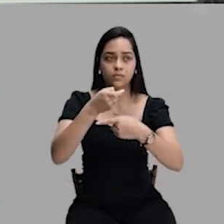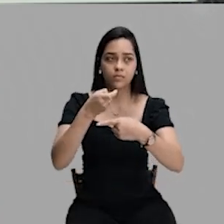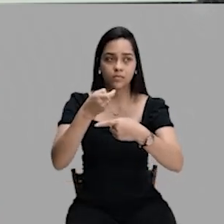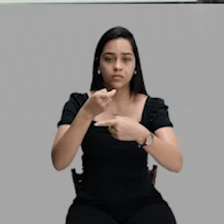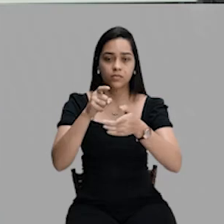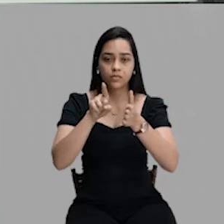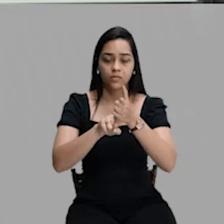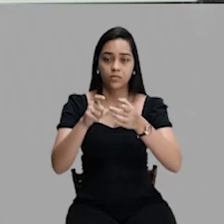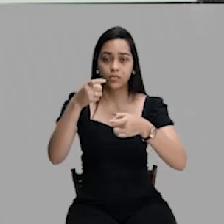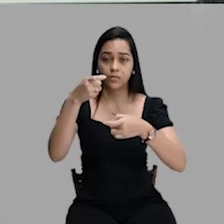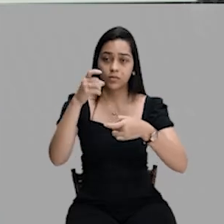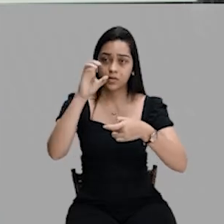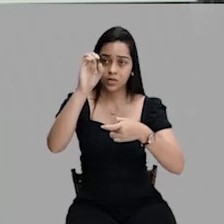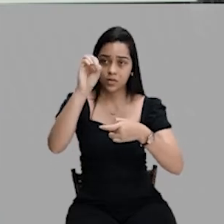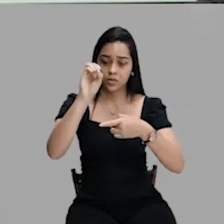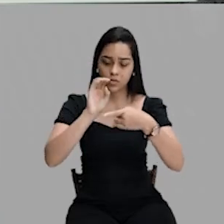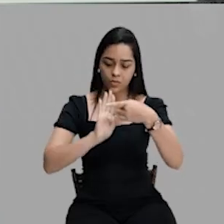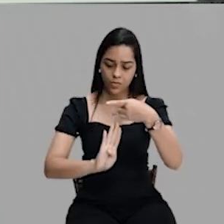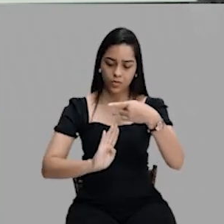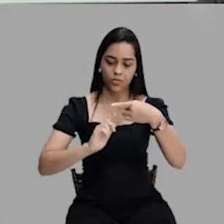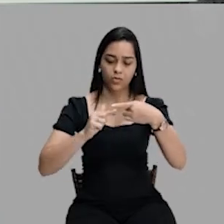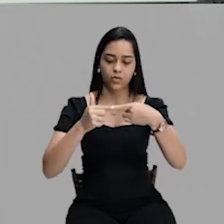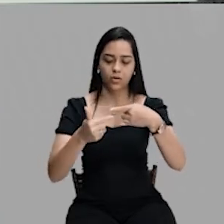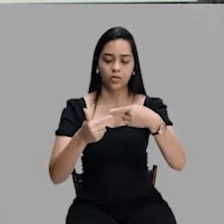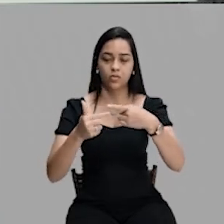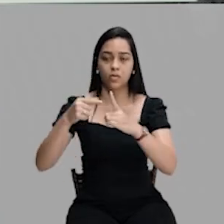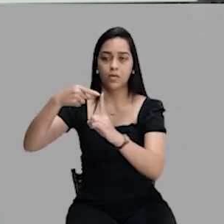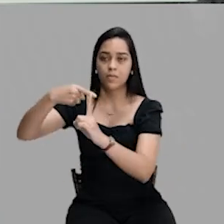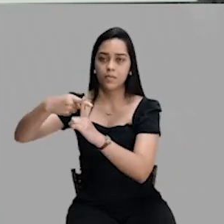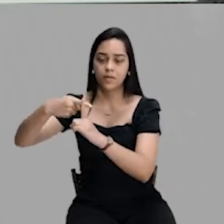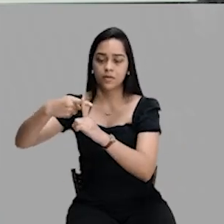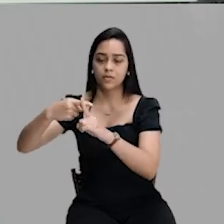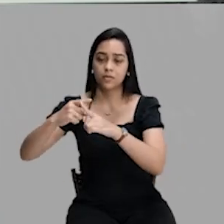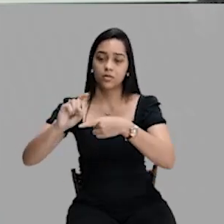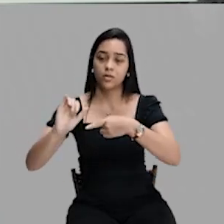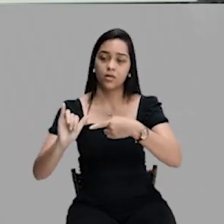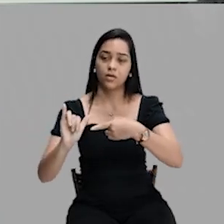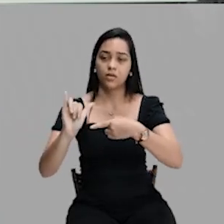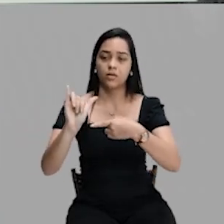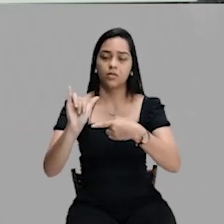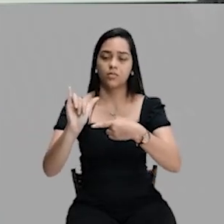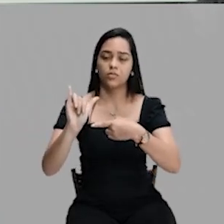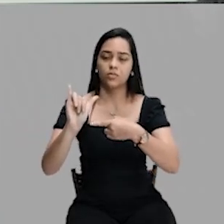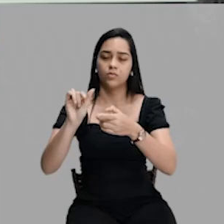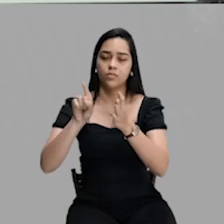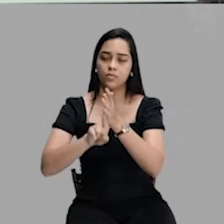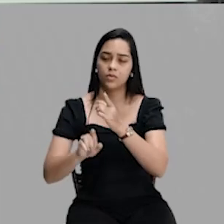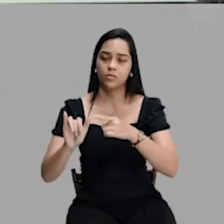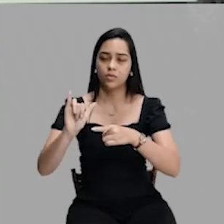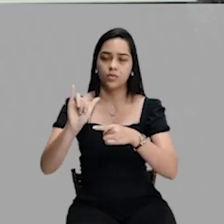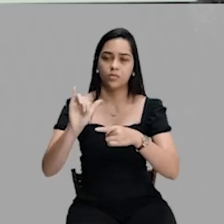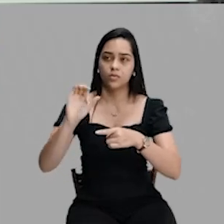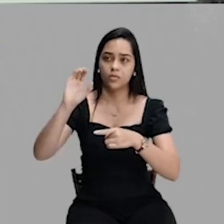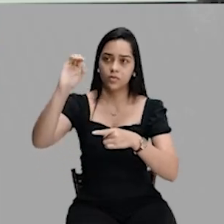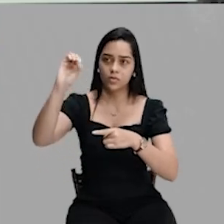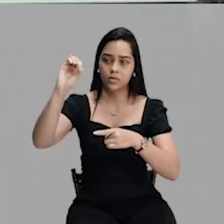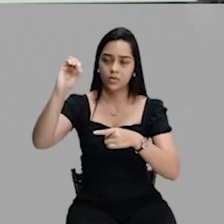x0 sobre b ao quadrado, mais y menos